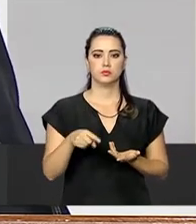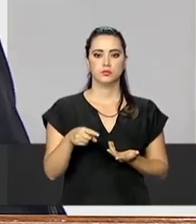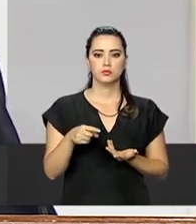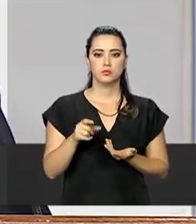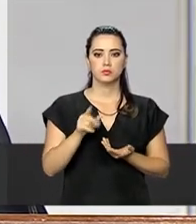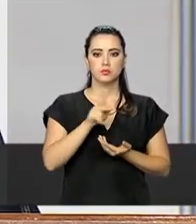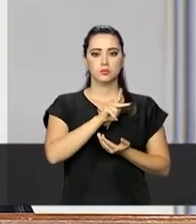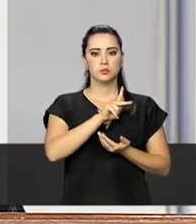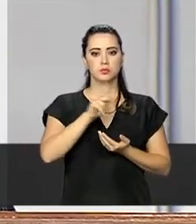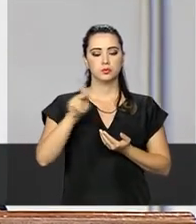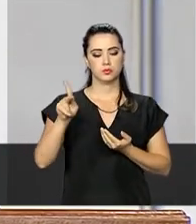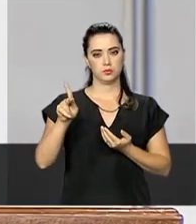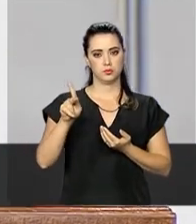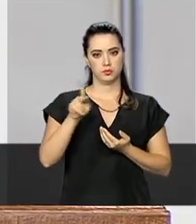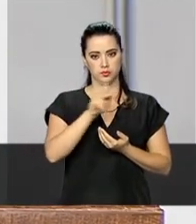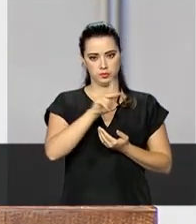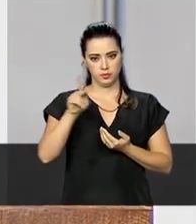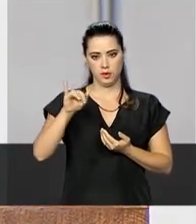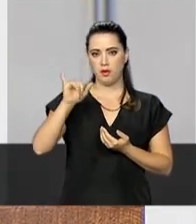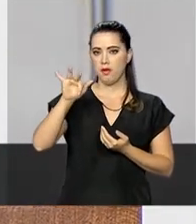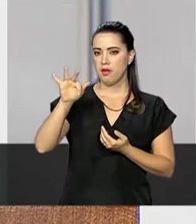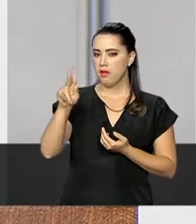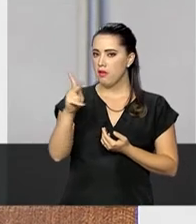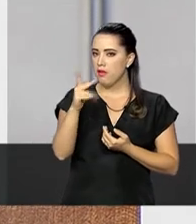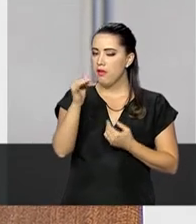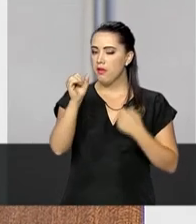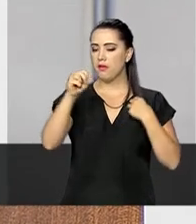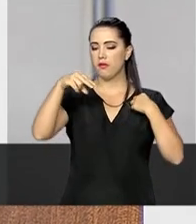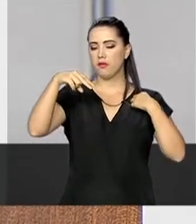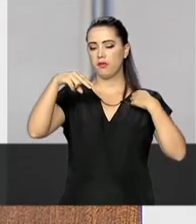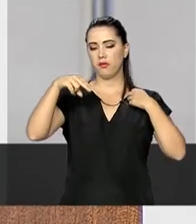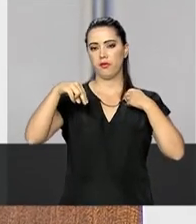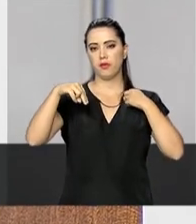presidência representa e fã o